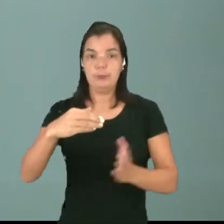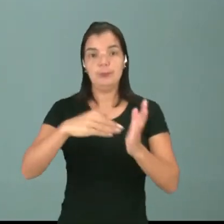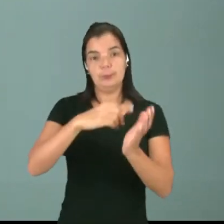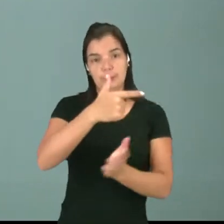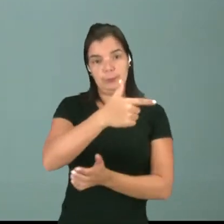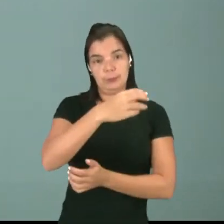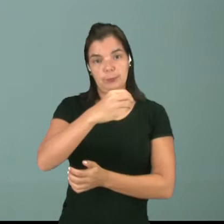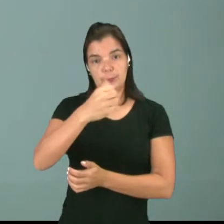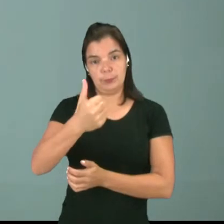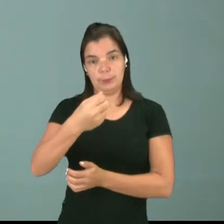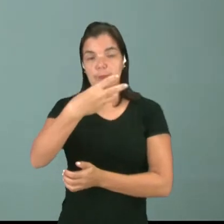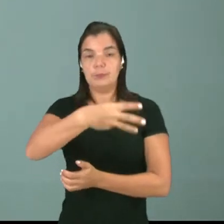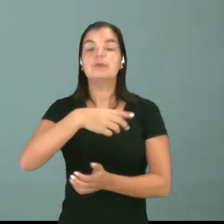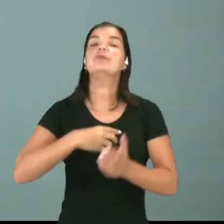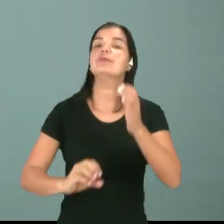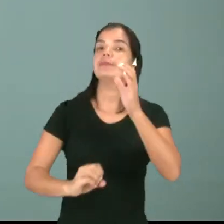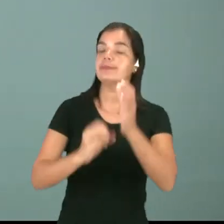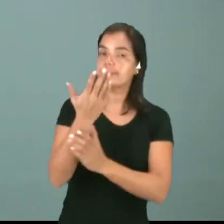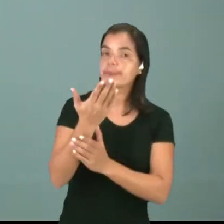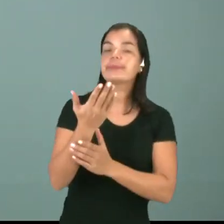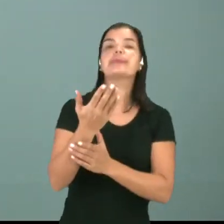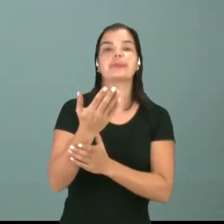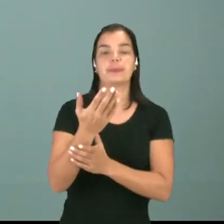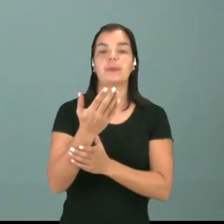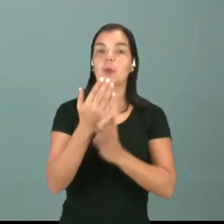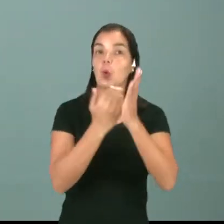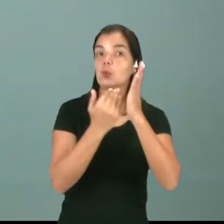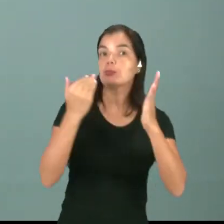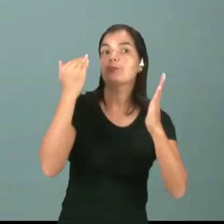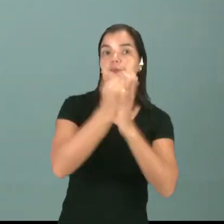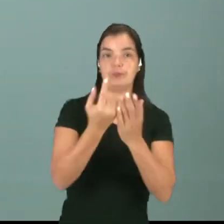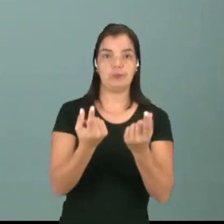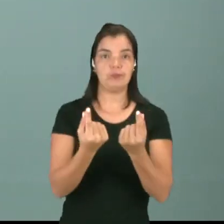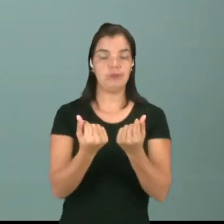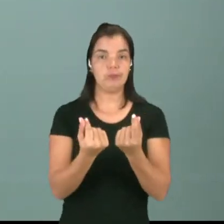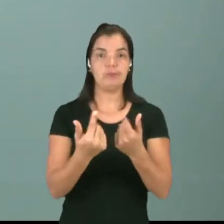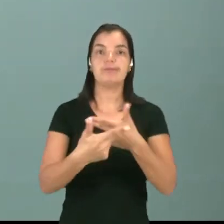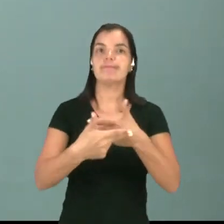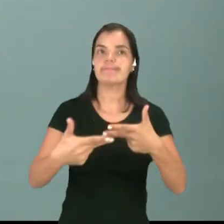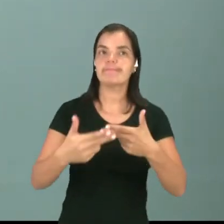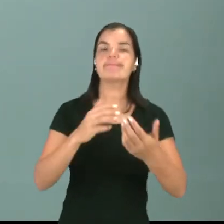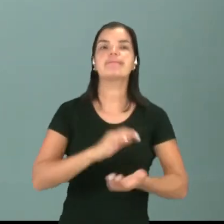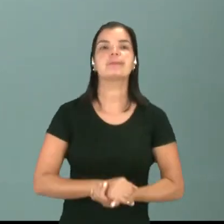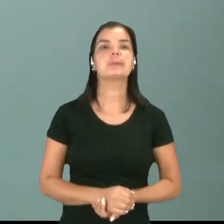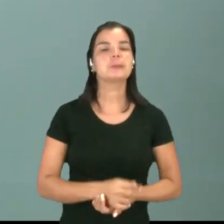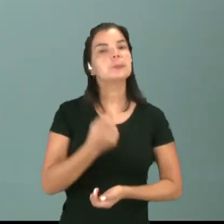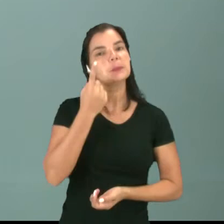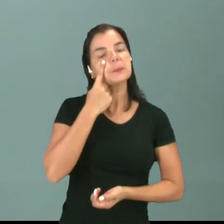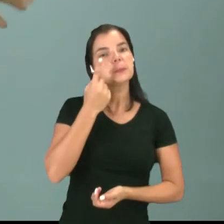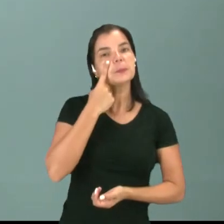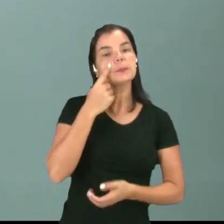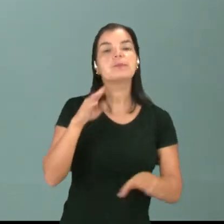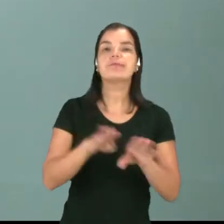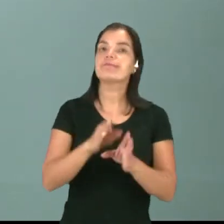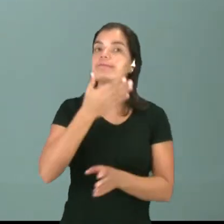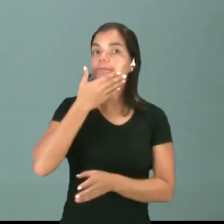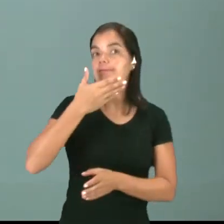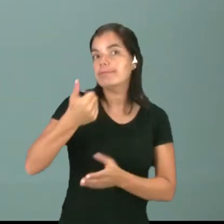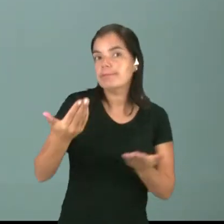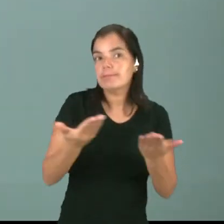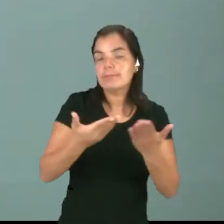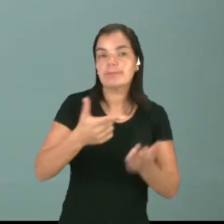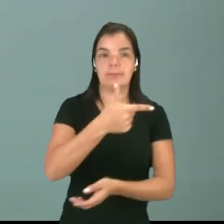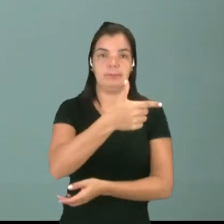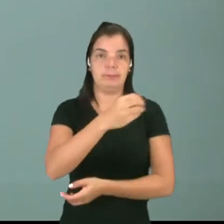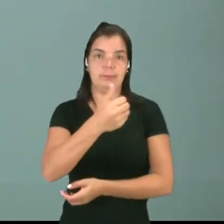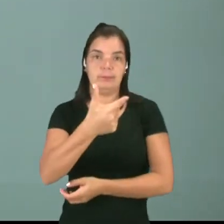mais recentes que houve um decréscimo no preço dessas commodities. Verifica-se que isso melhorou agora em